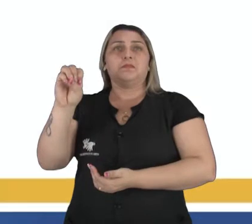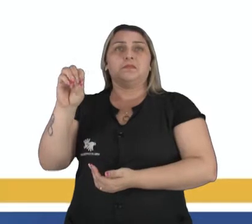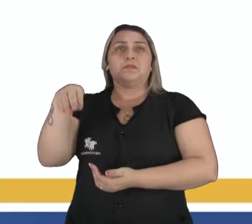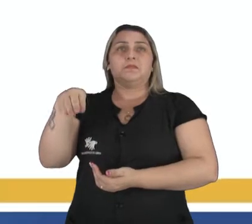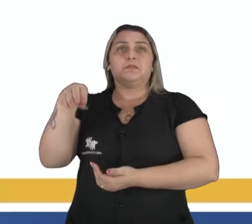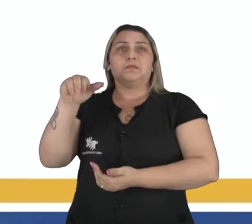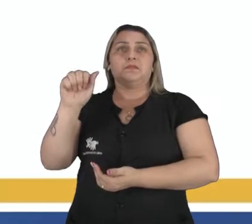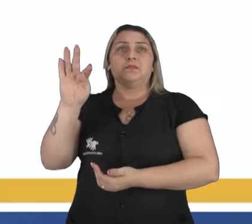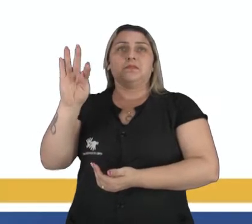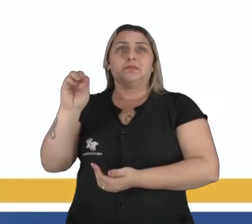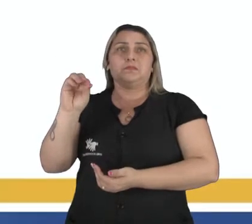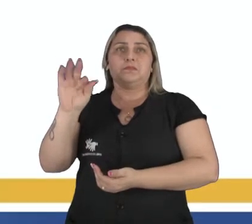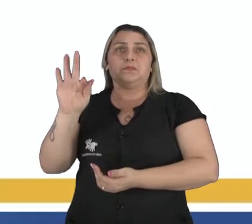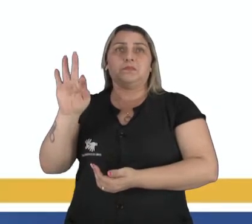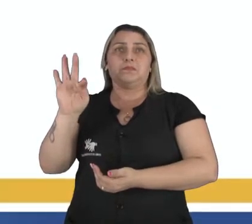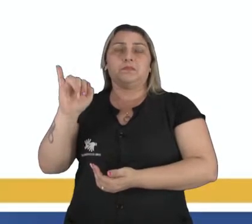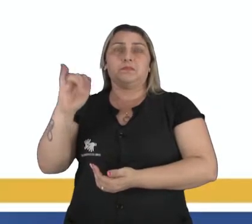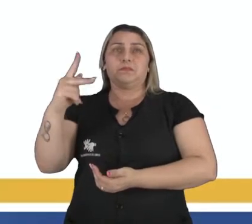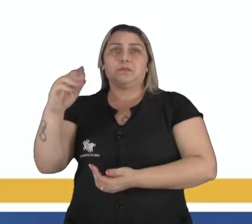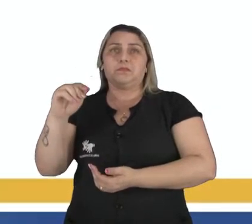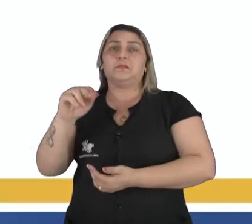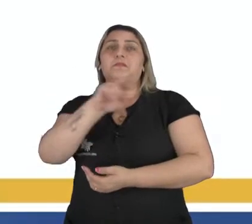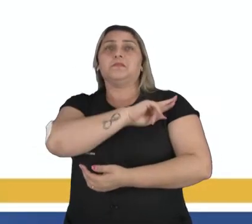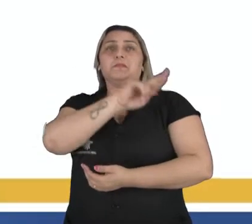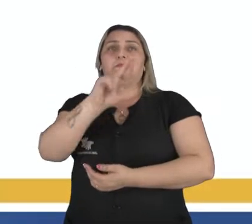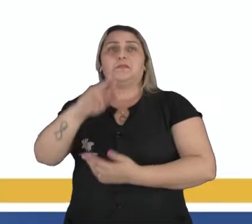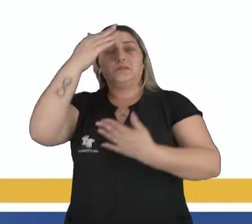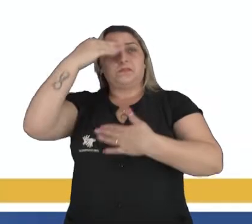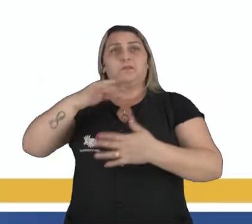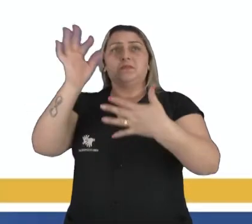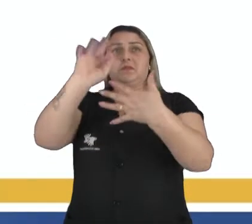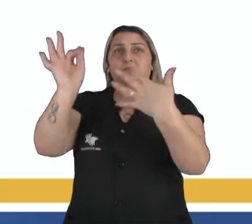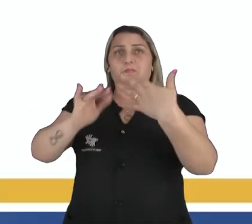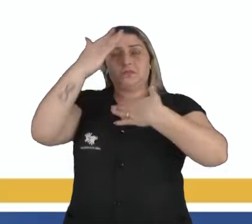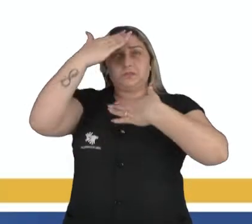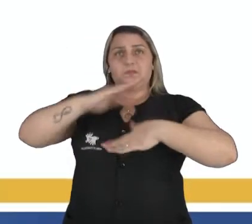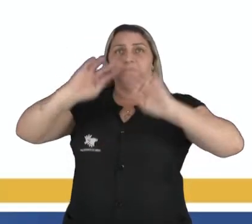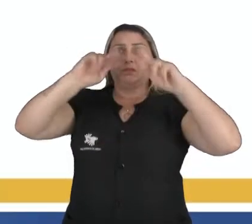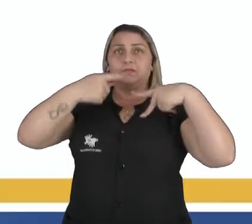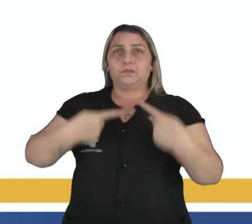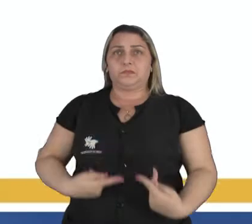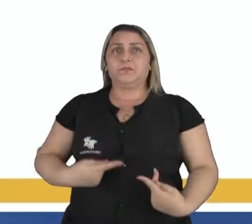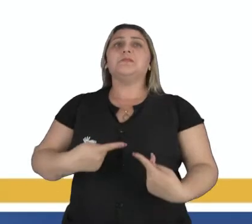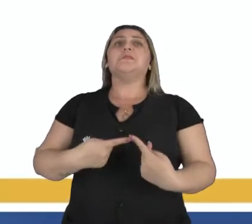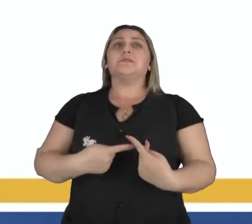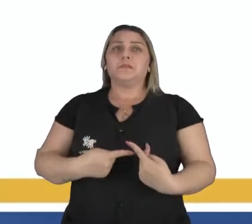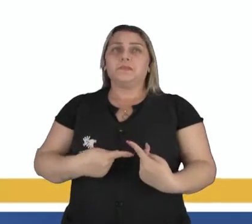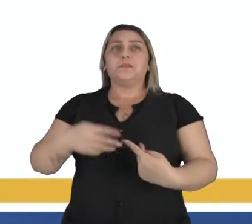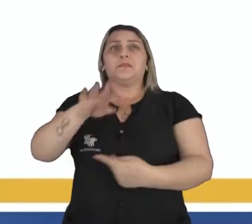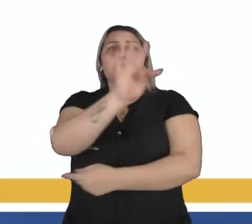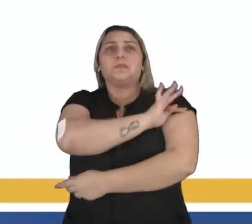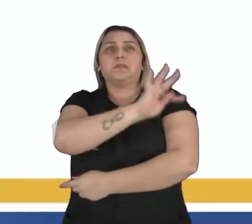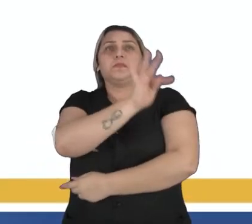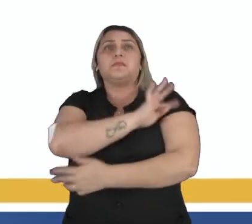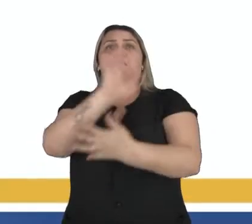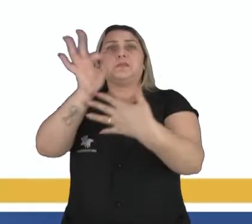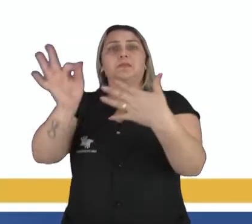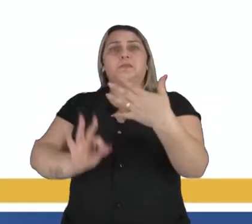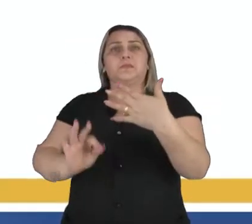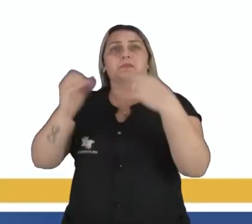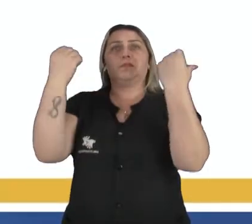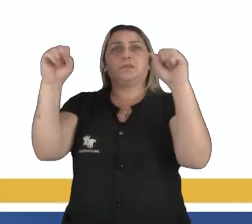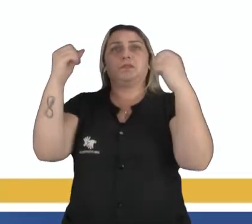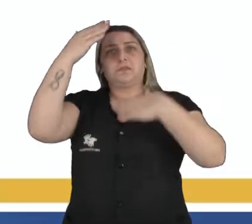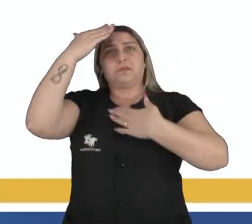somatótipos réservez au tipo corporal ou a classificação física do corpo humano é uma a técnica de classificação